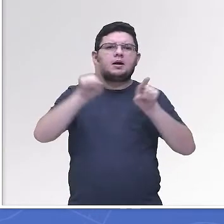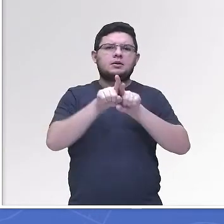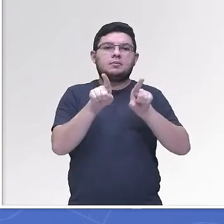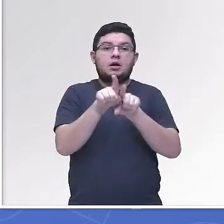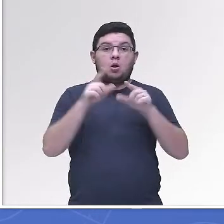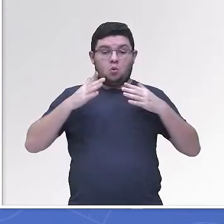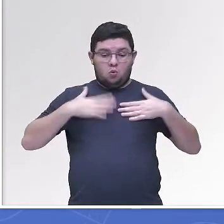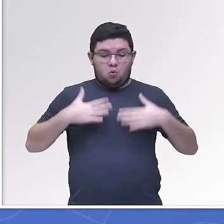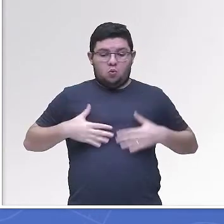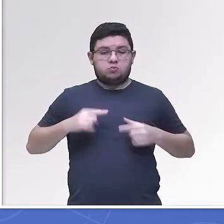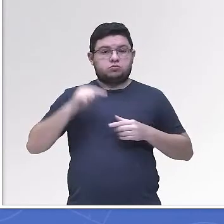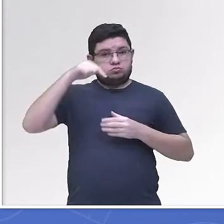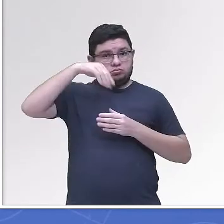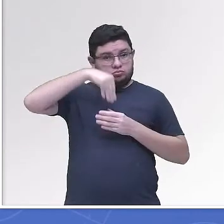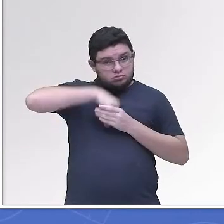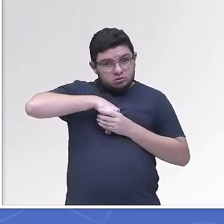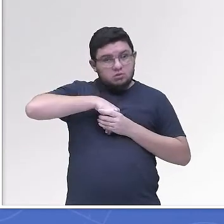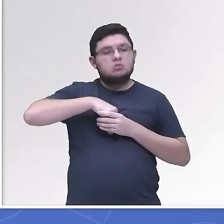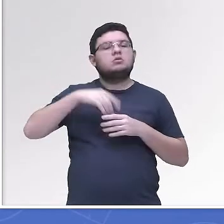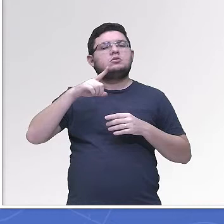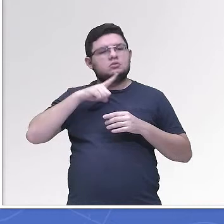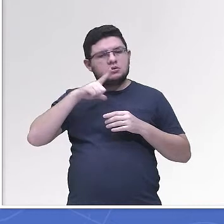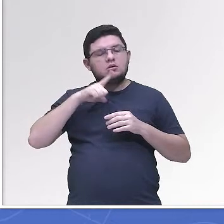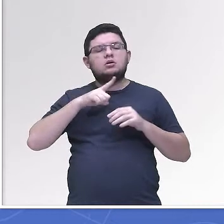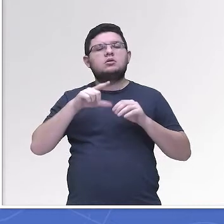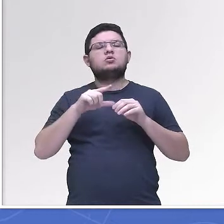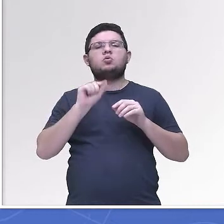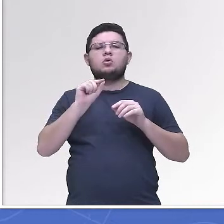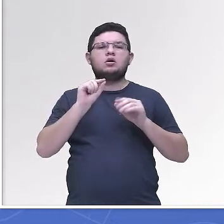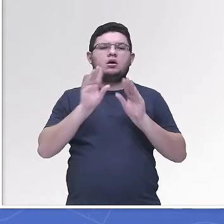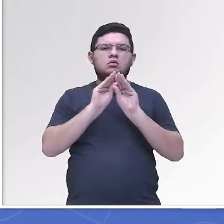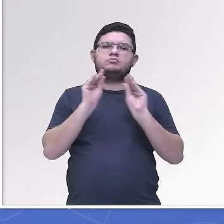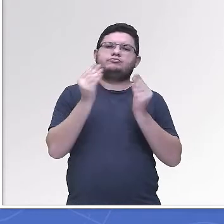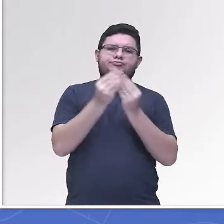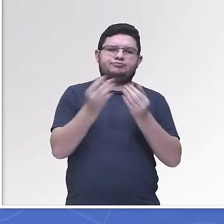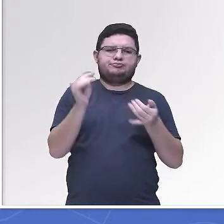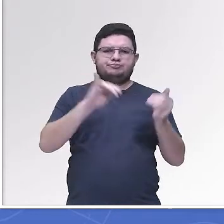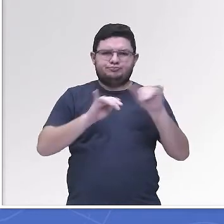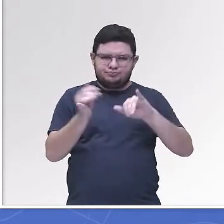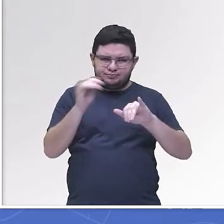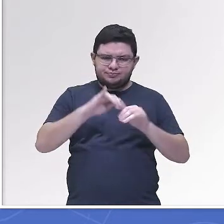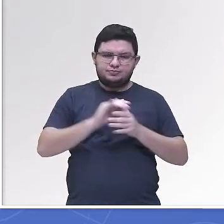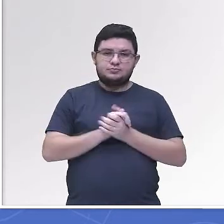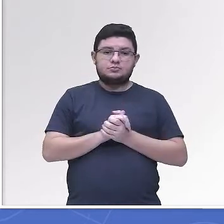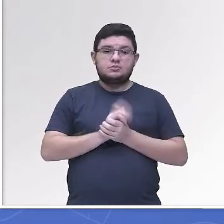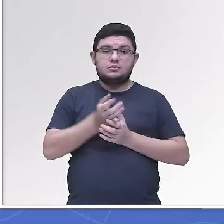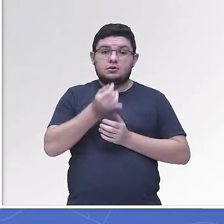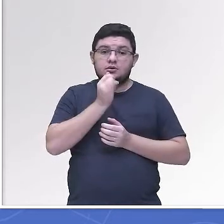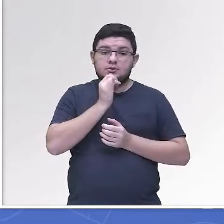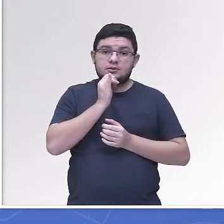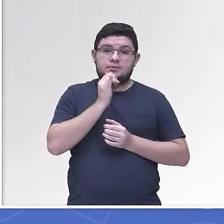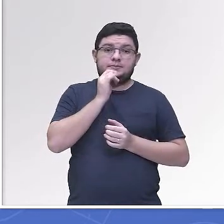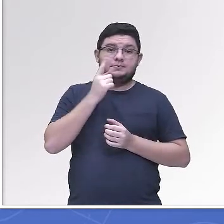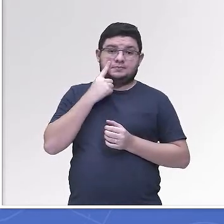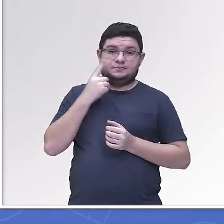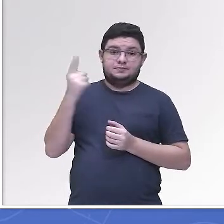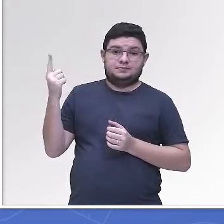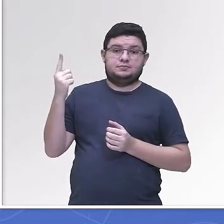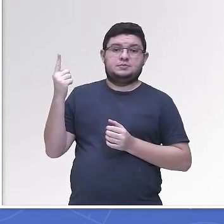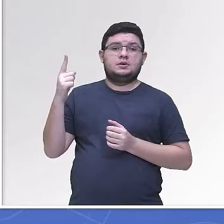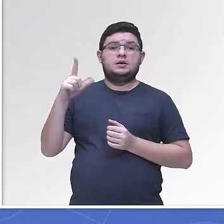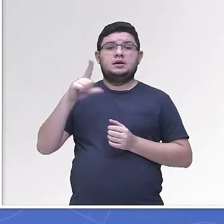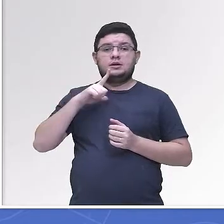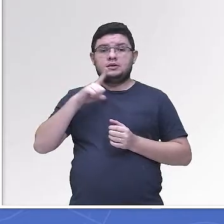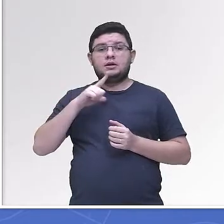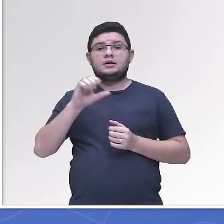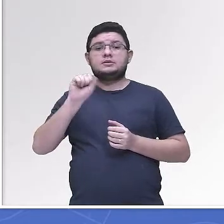nosso organismo. Que eu trouxe aqui um outro exemplo para vocês, que é a serotonina. O que é a serotonina?